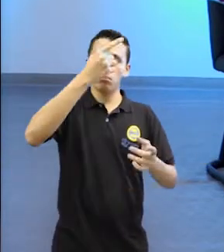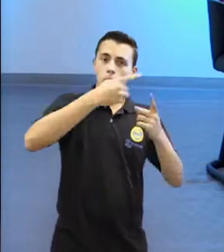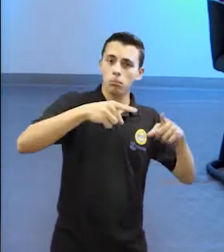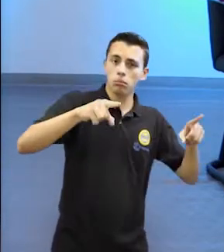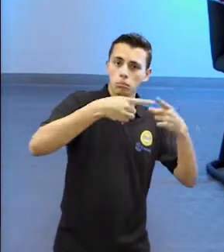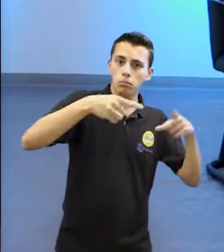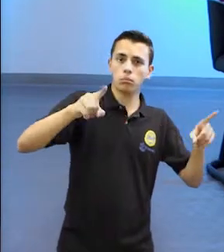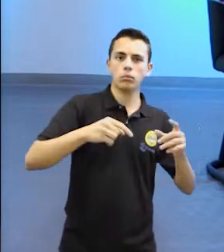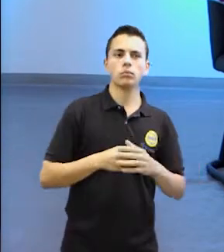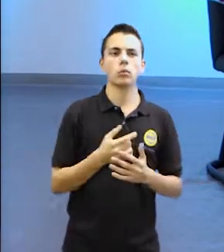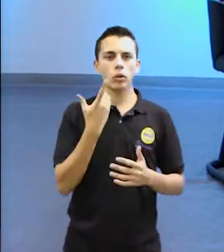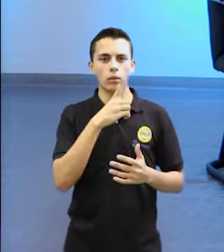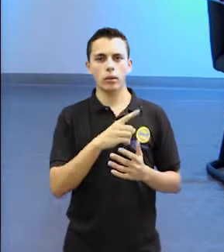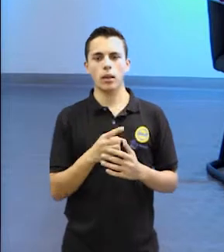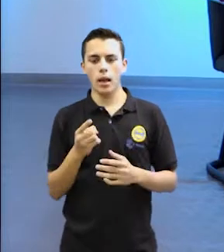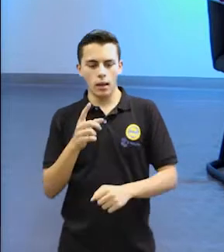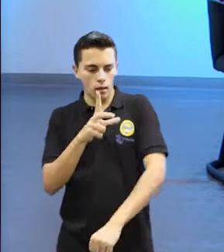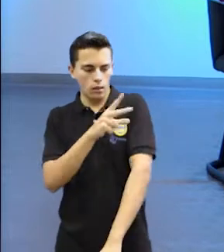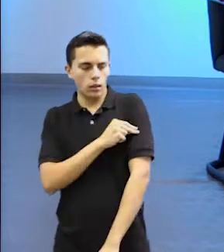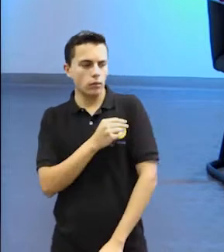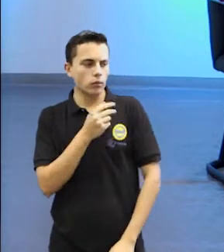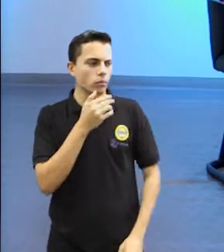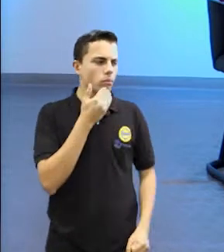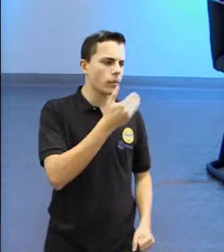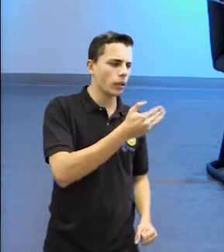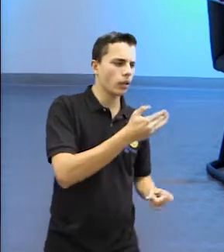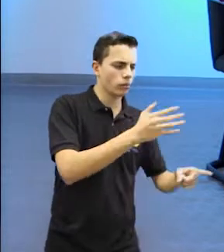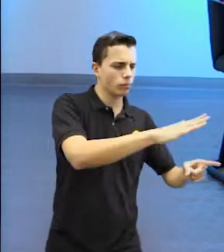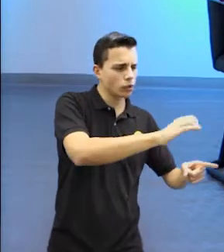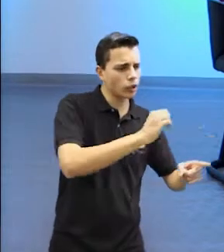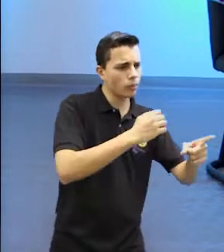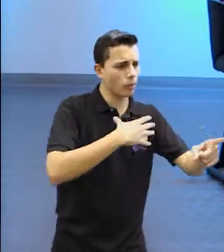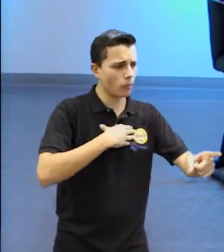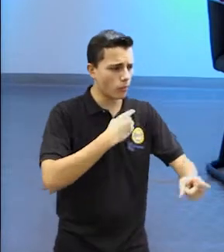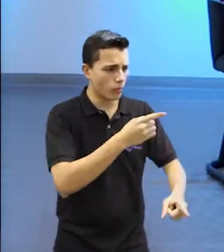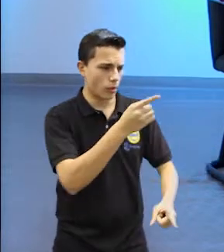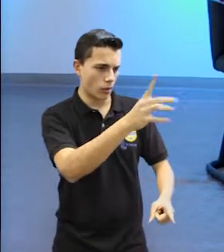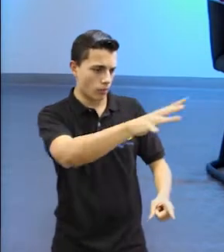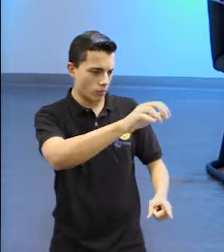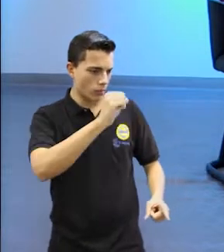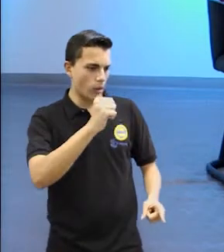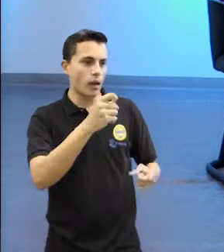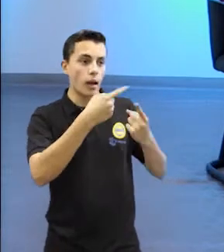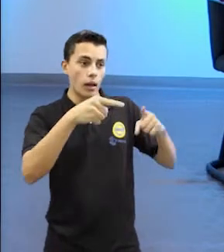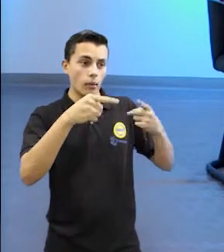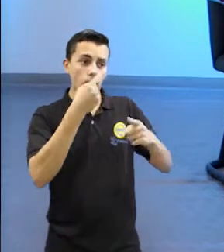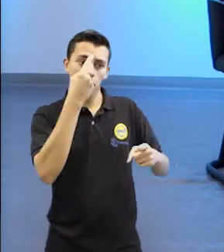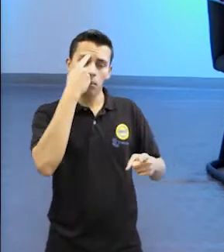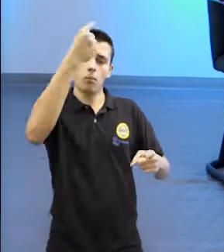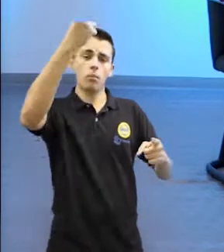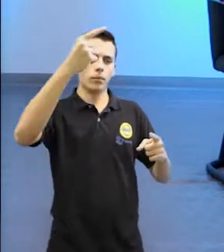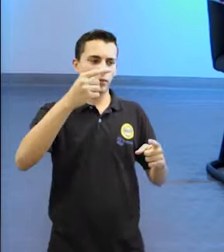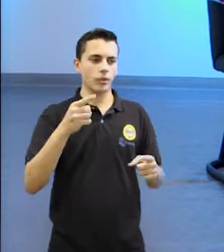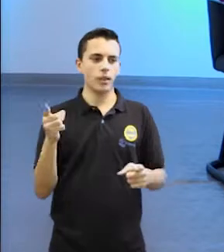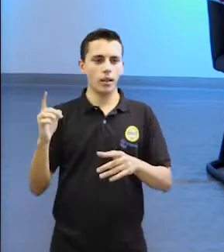a ideia era a patroa pedir para ele compor uma música para usar numa campanha na empresa onde a médica trabalha.